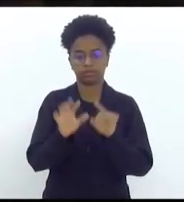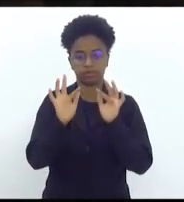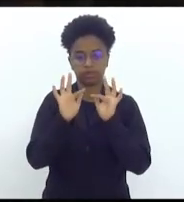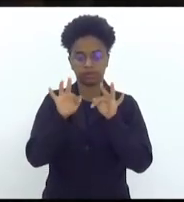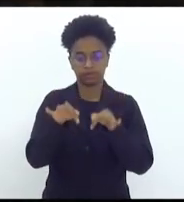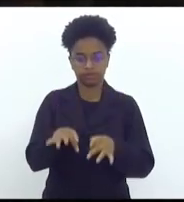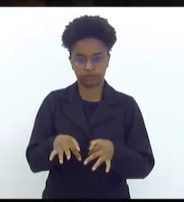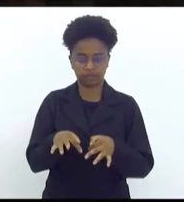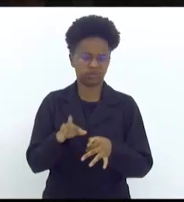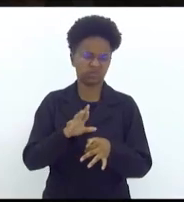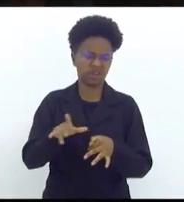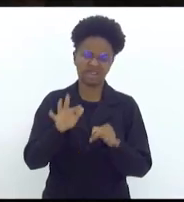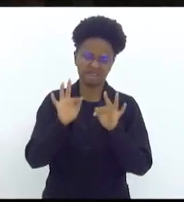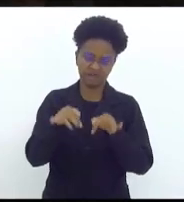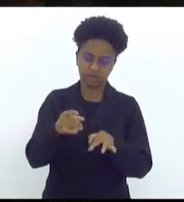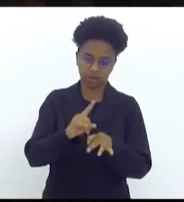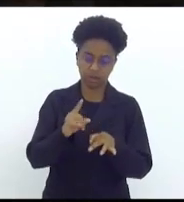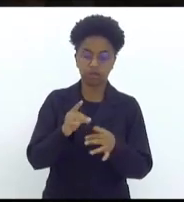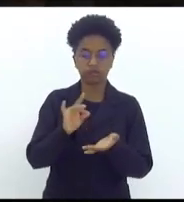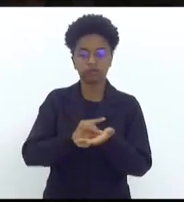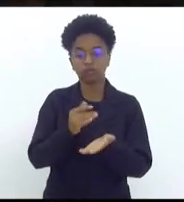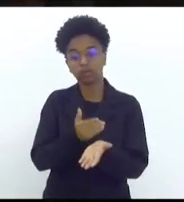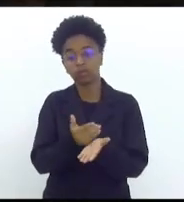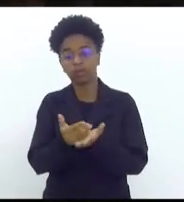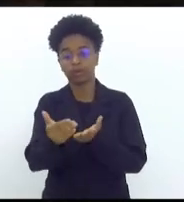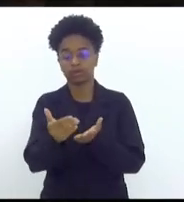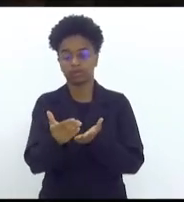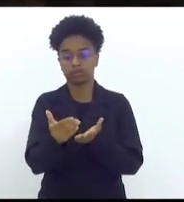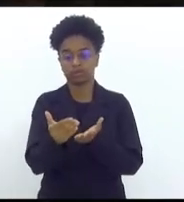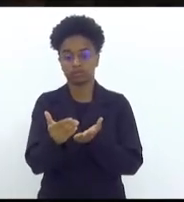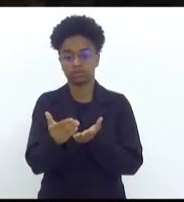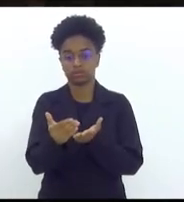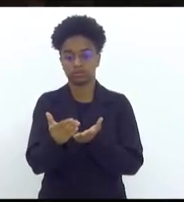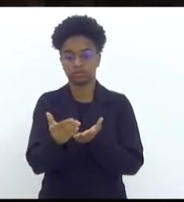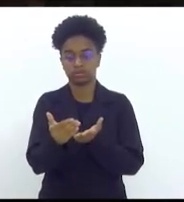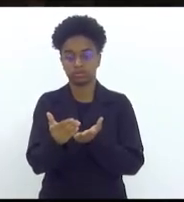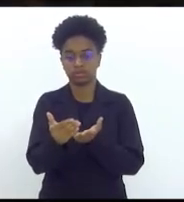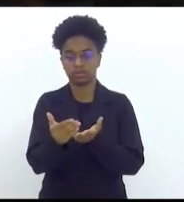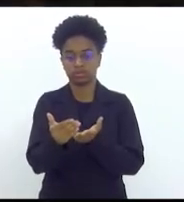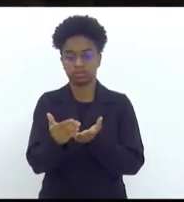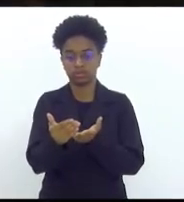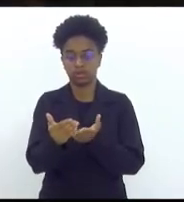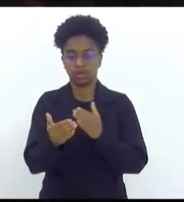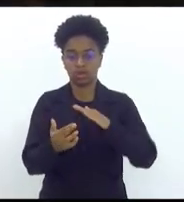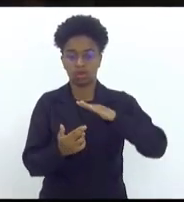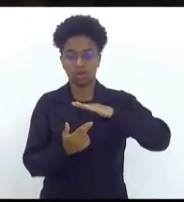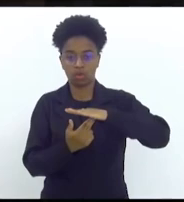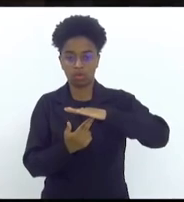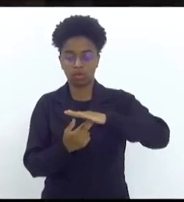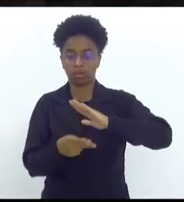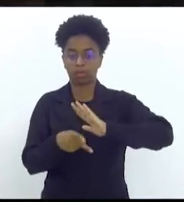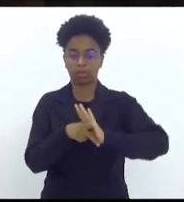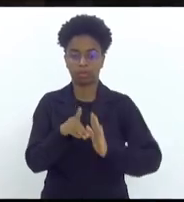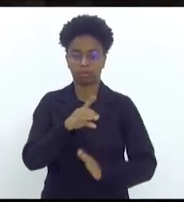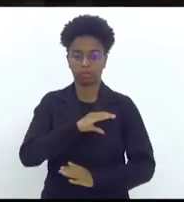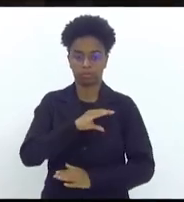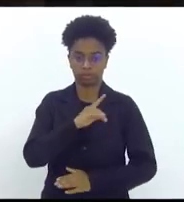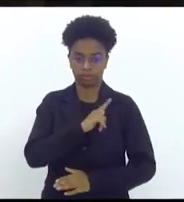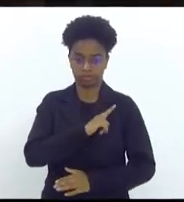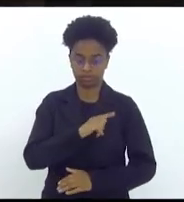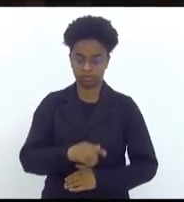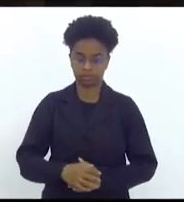nem é a conclusão o início do Anel Rodoviário de Campo Grande